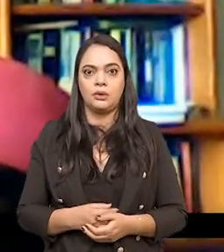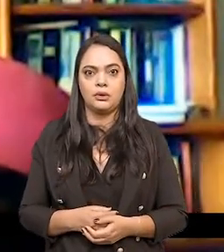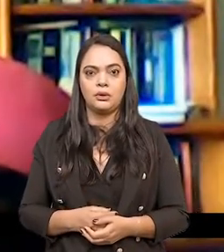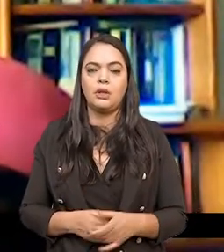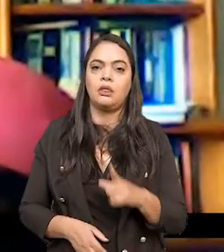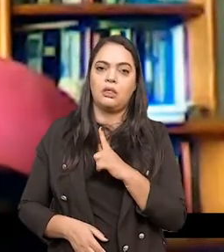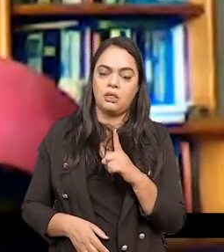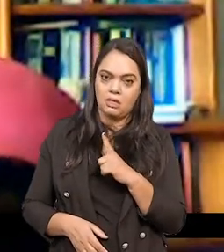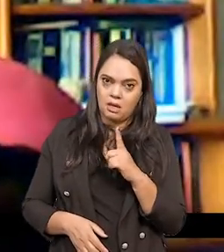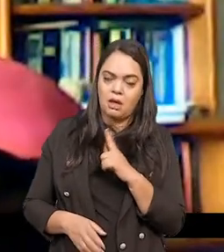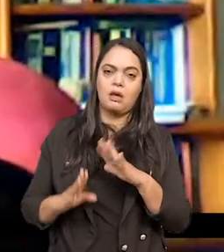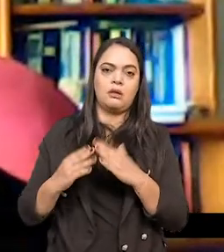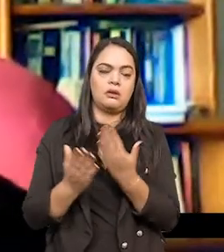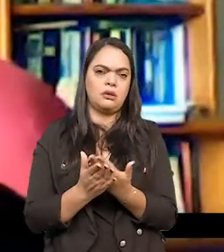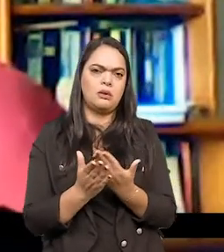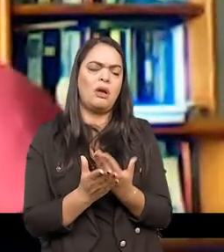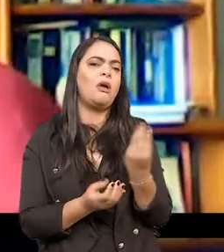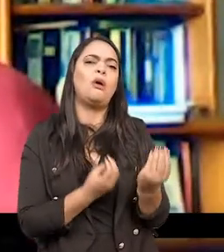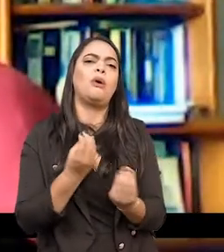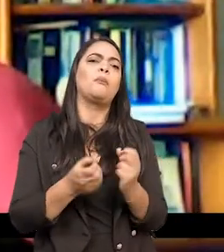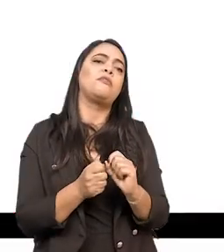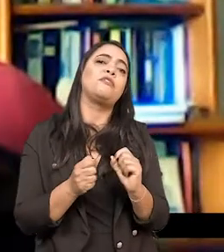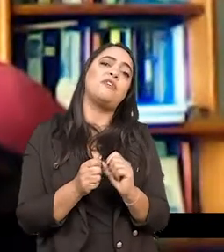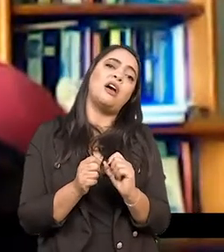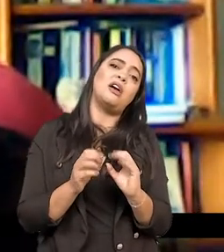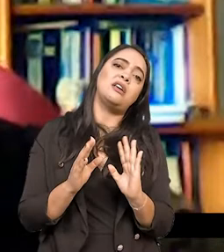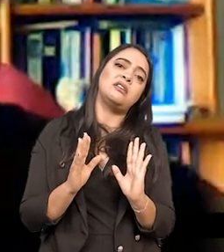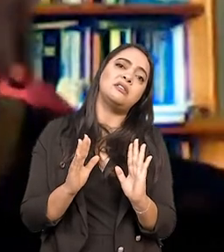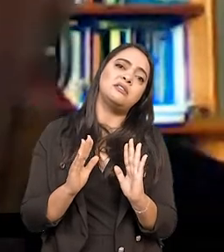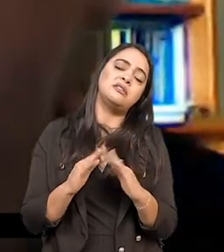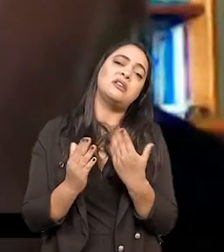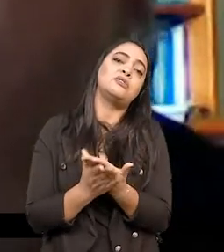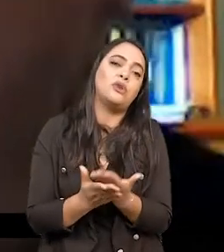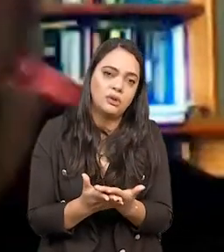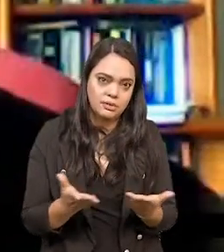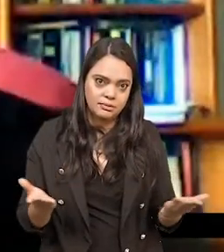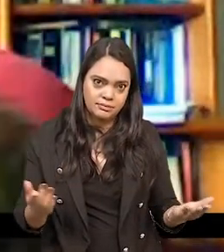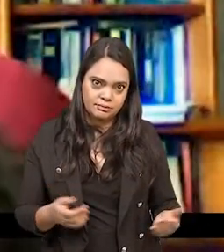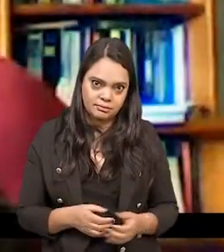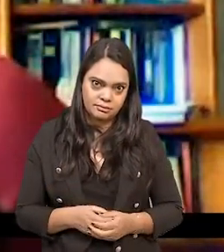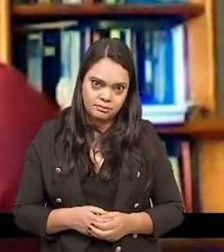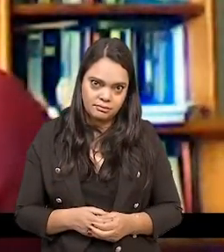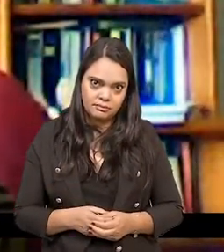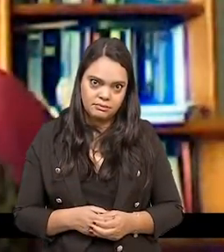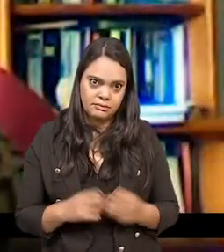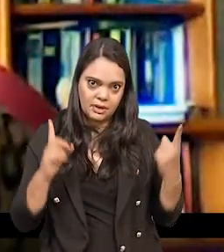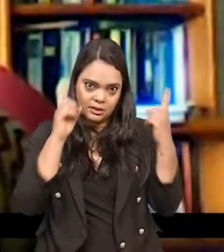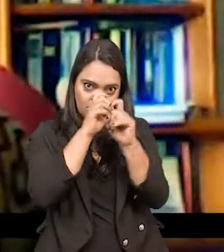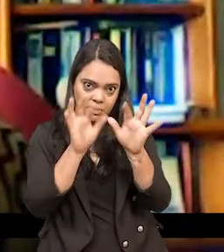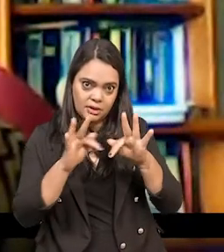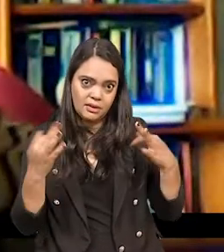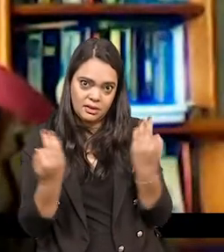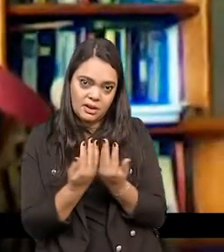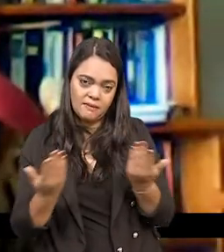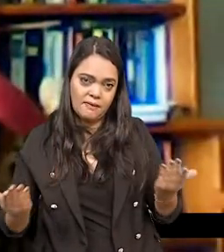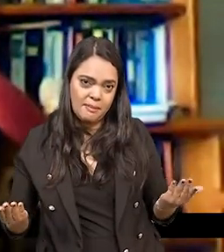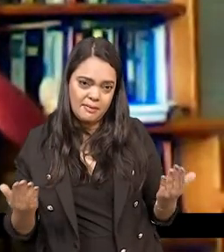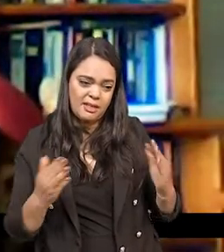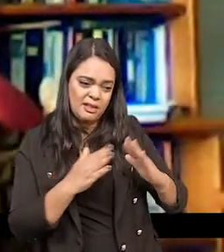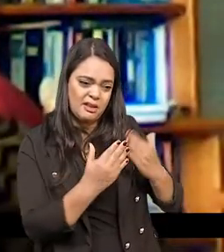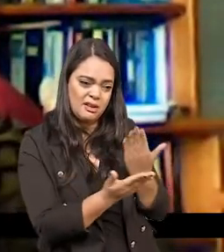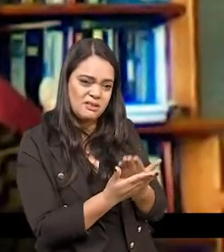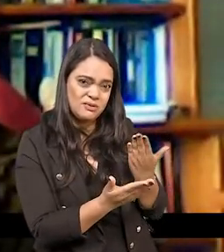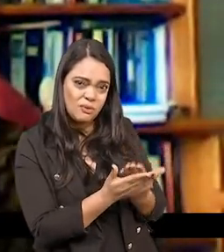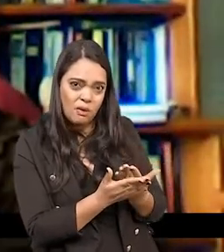Bate nas escolas. E o que se faz isso na escola? A dificuldade que família e